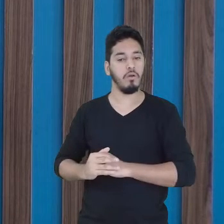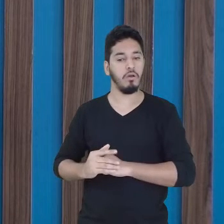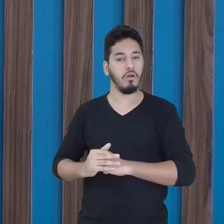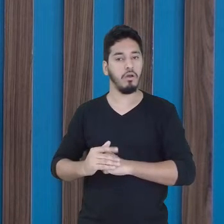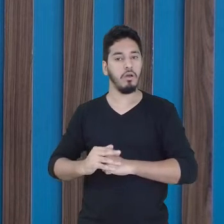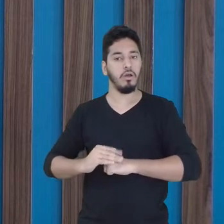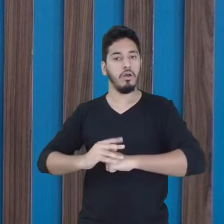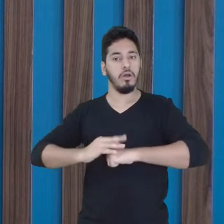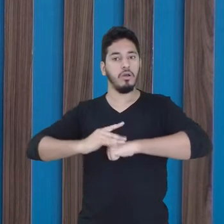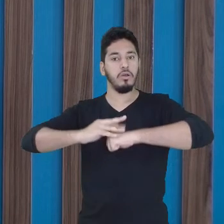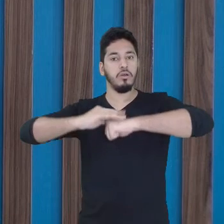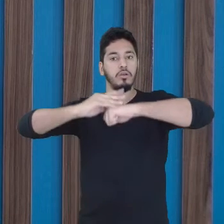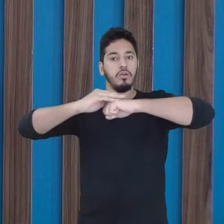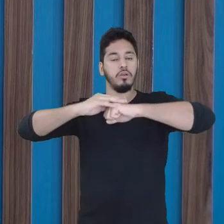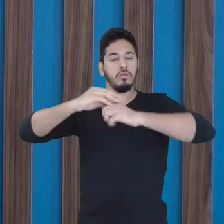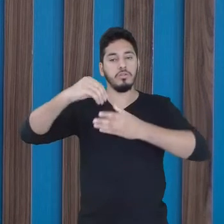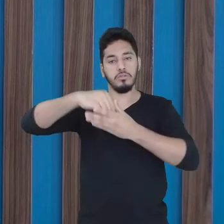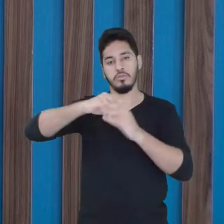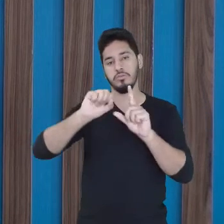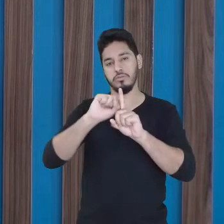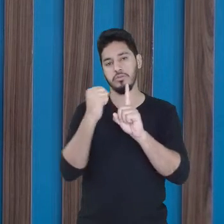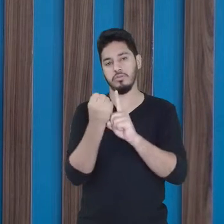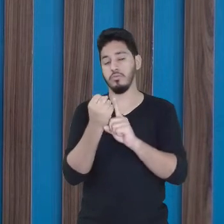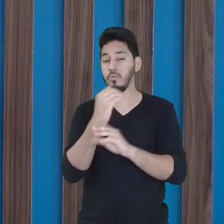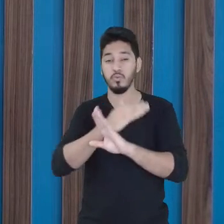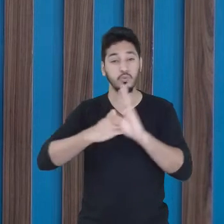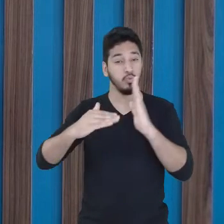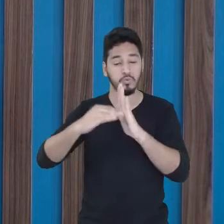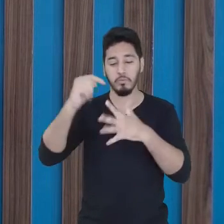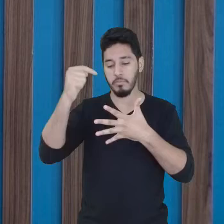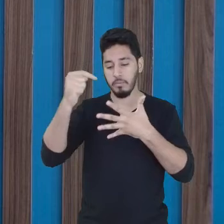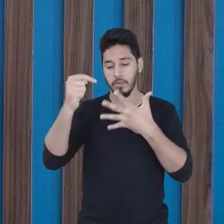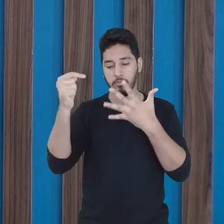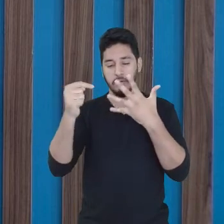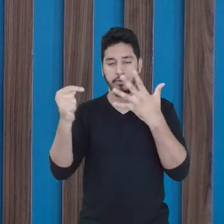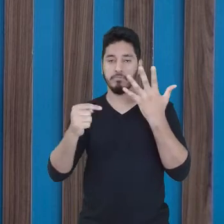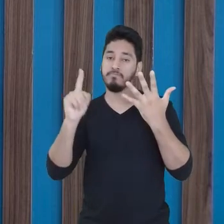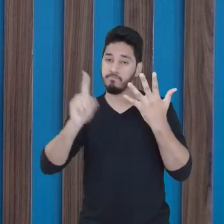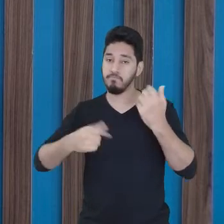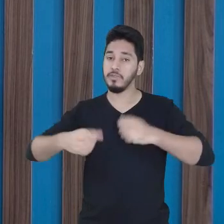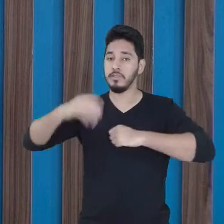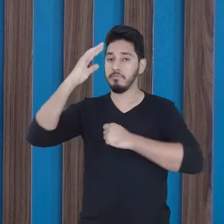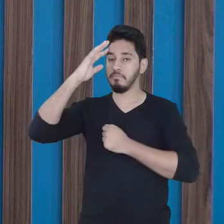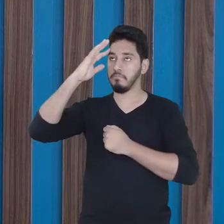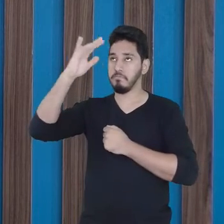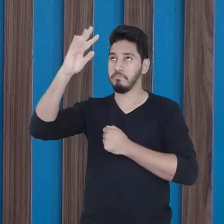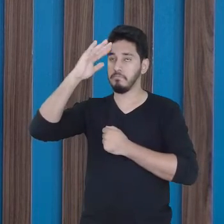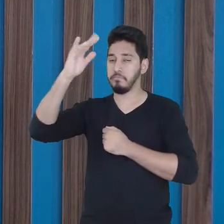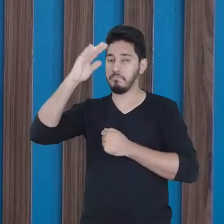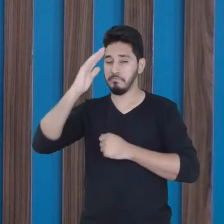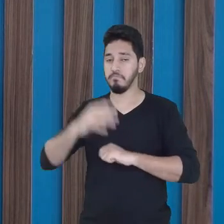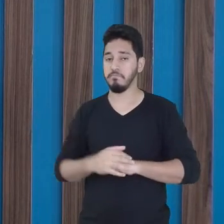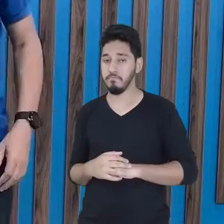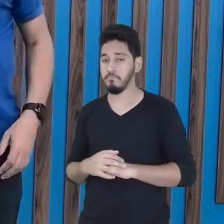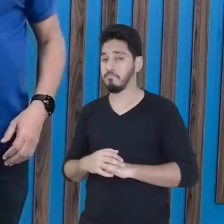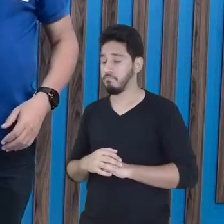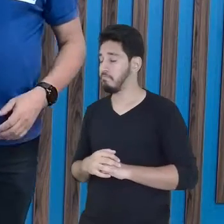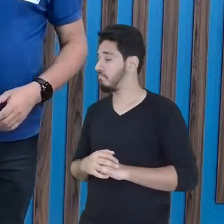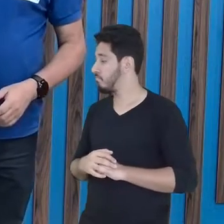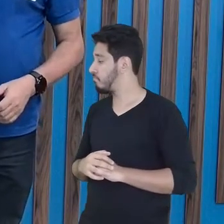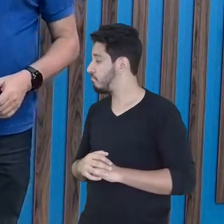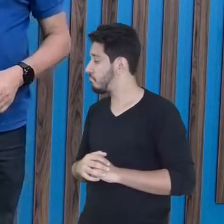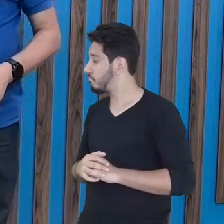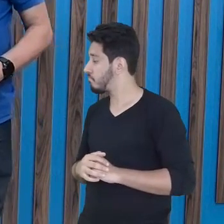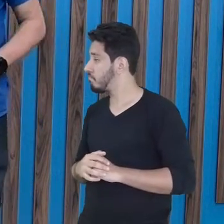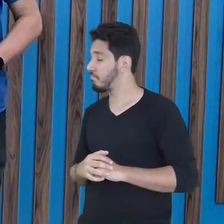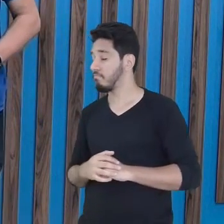nossa sociedade. Então, tudo isso é uma questão a ser refletida, né? Muito bem, professora. E